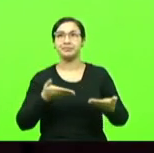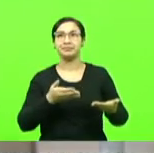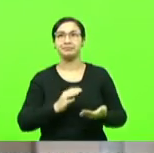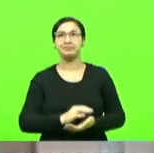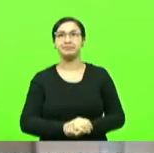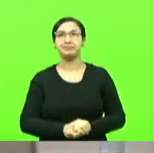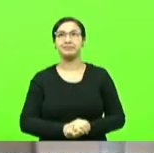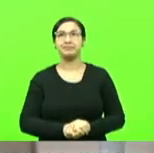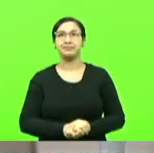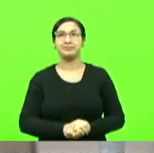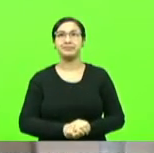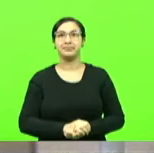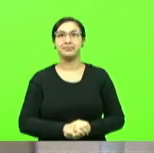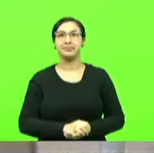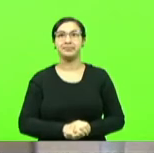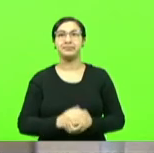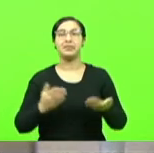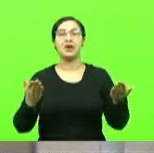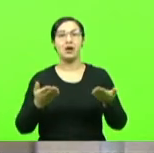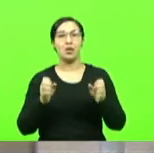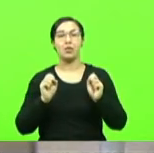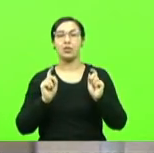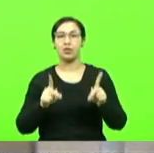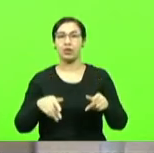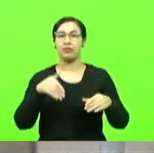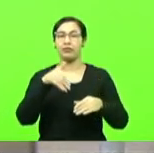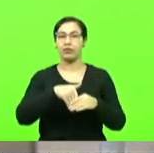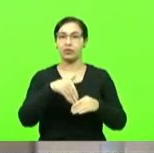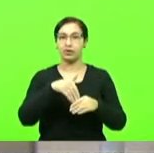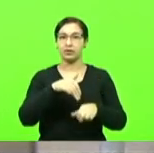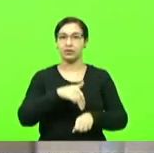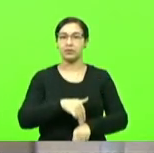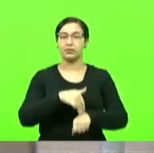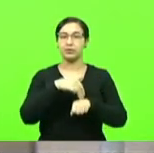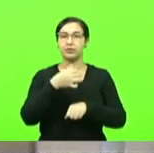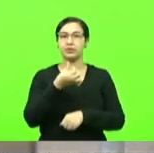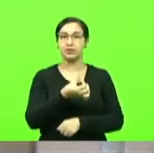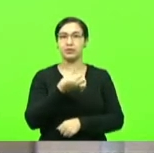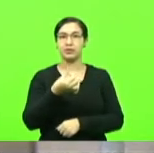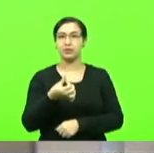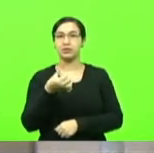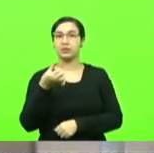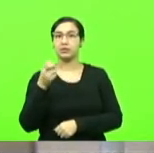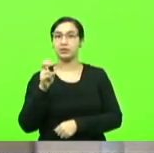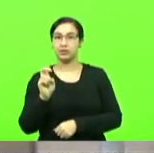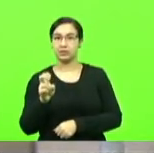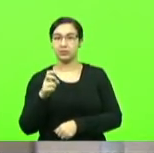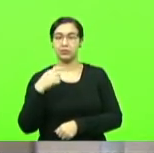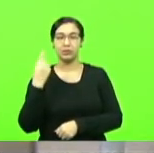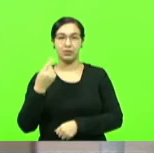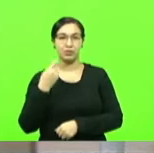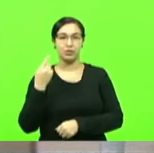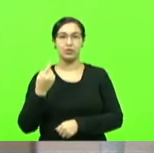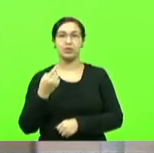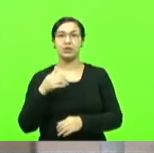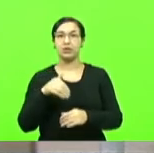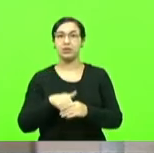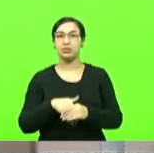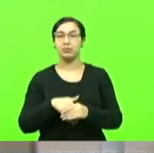casa. Agora sim, em votação a moção 665. Deputados que aprovam, permaneçam como se